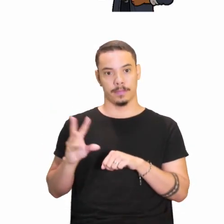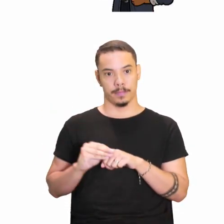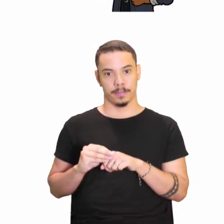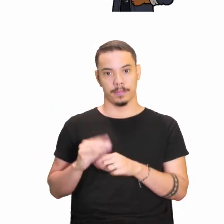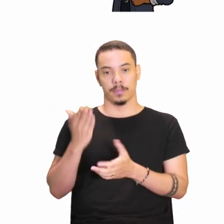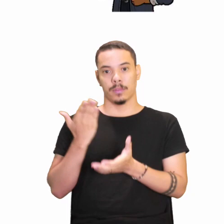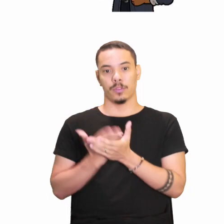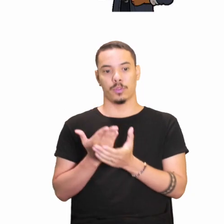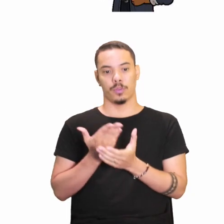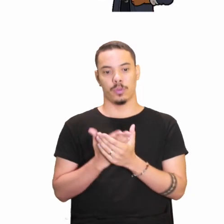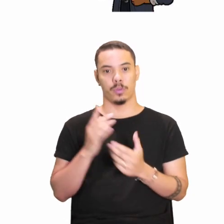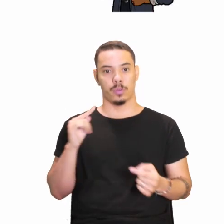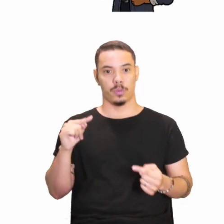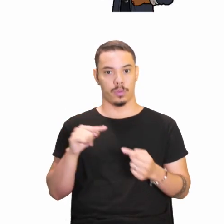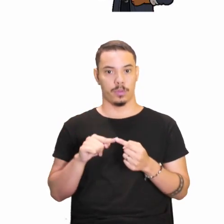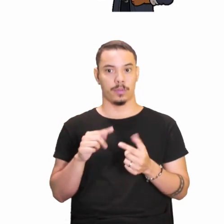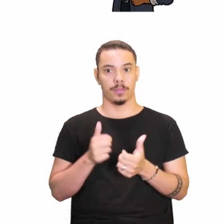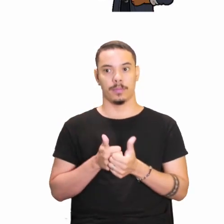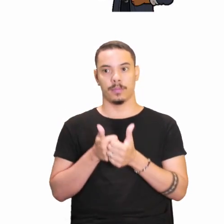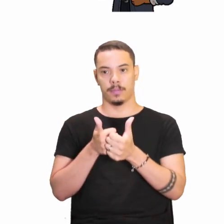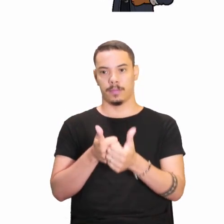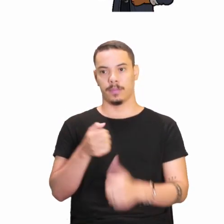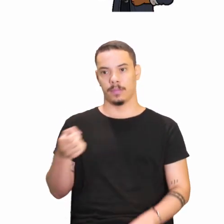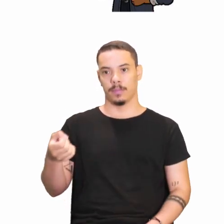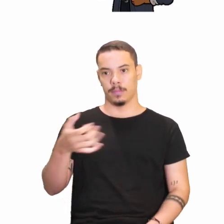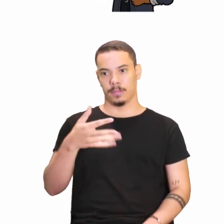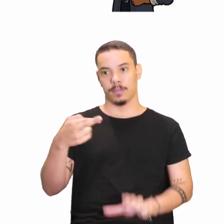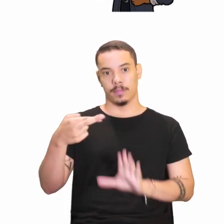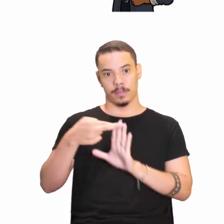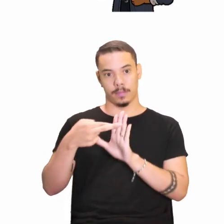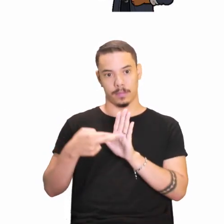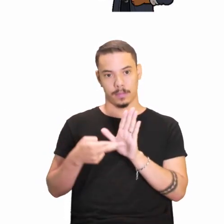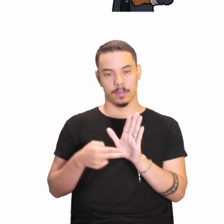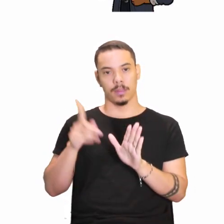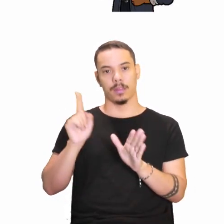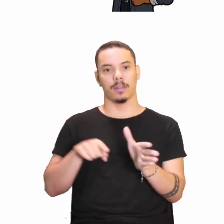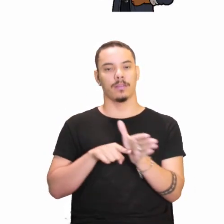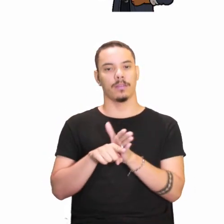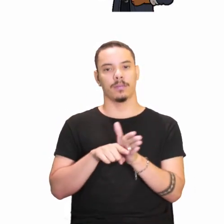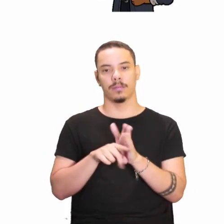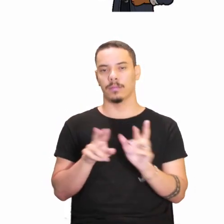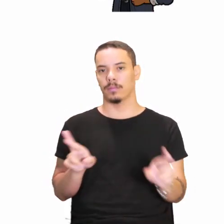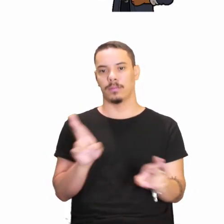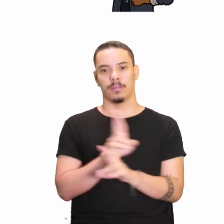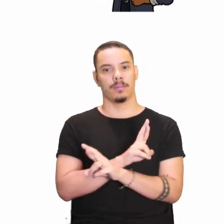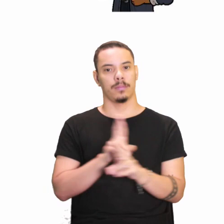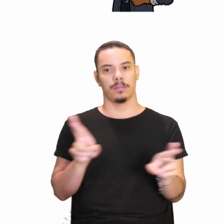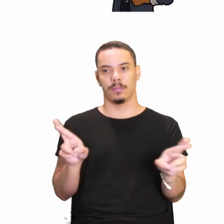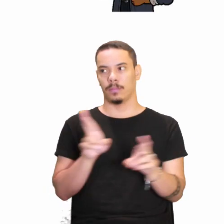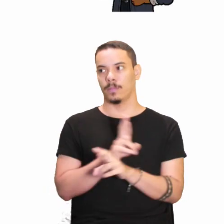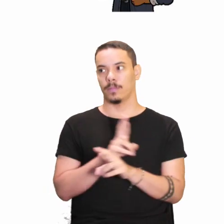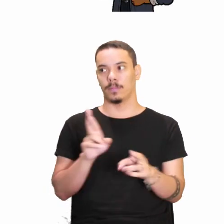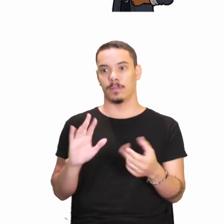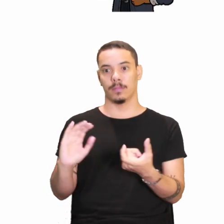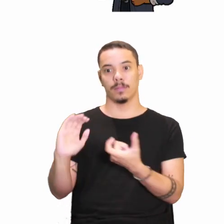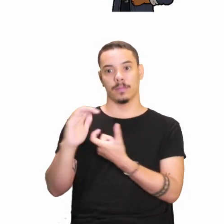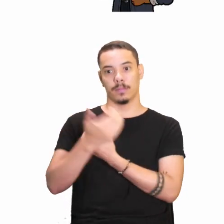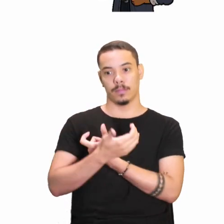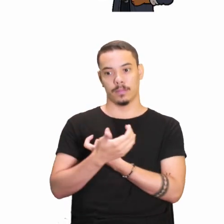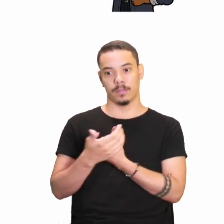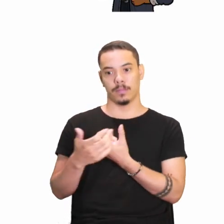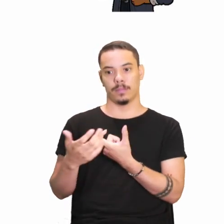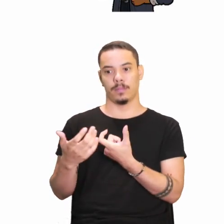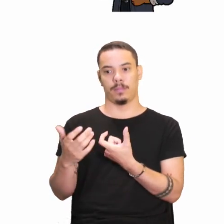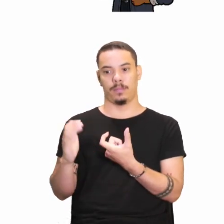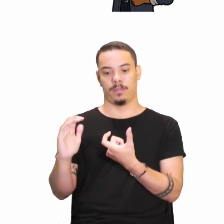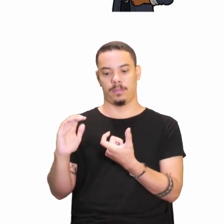a concordância, de acordo com a norma padrão, é investigar as relações entre os termos de uma oração